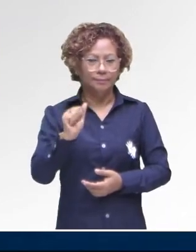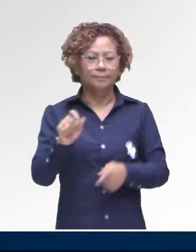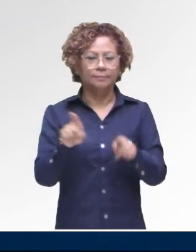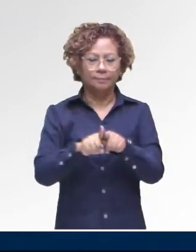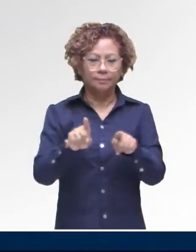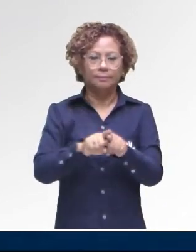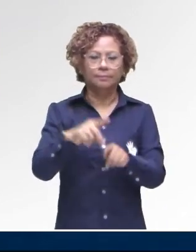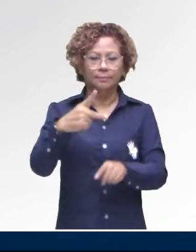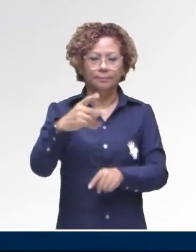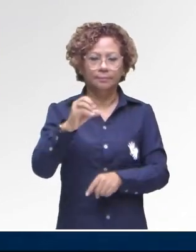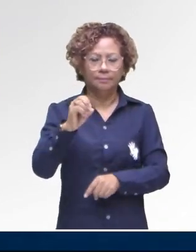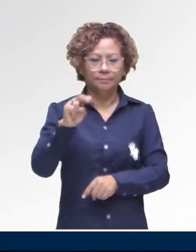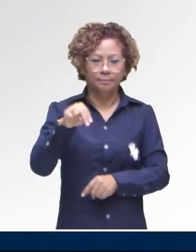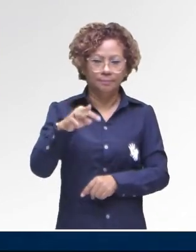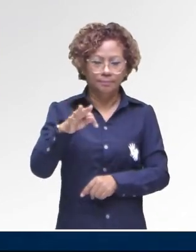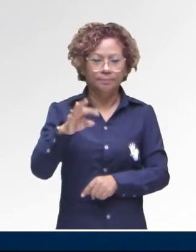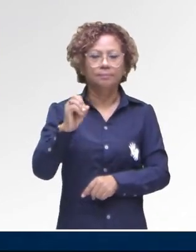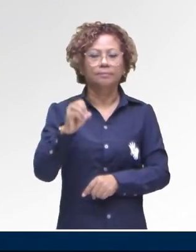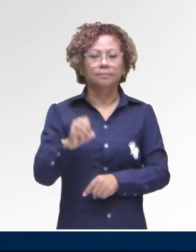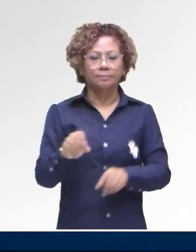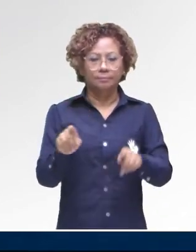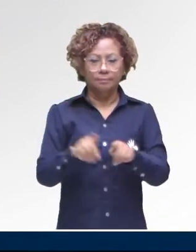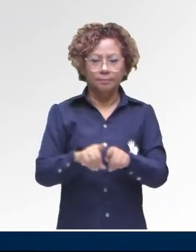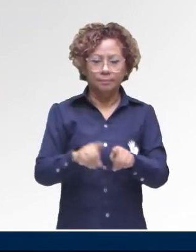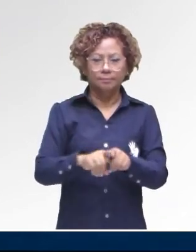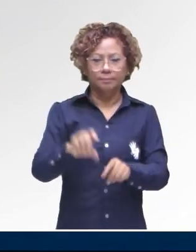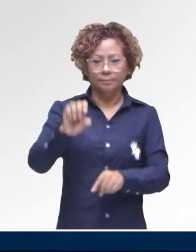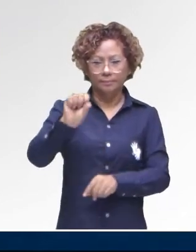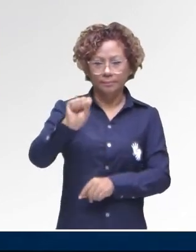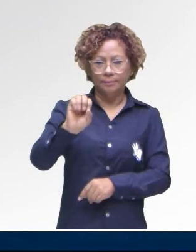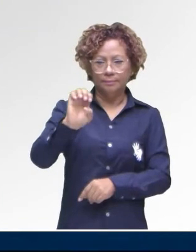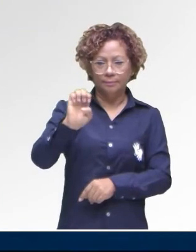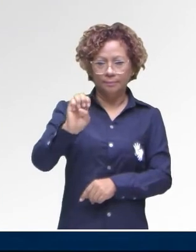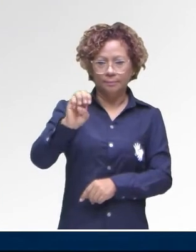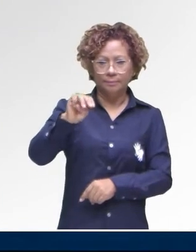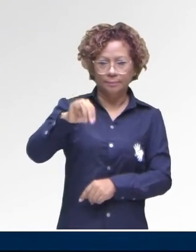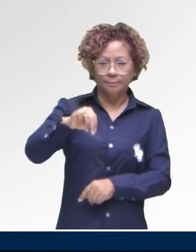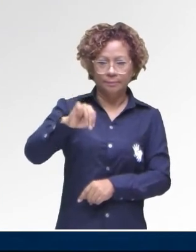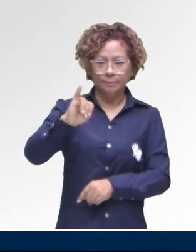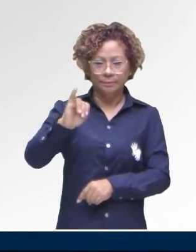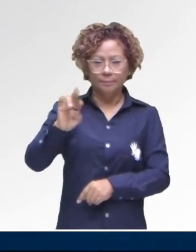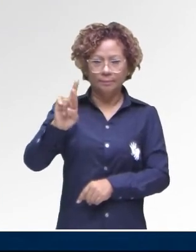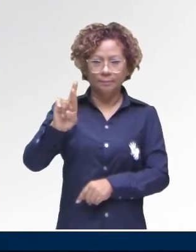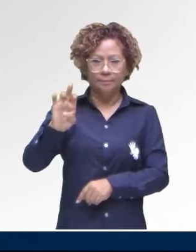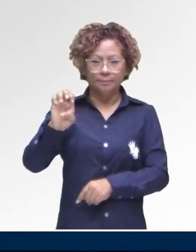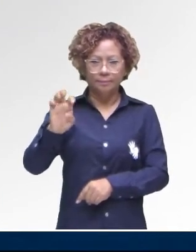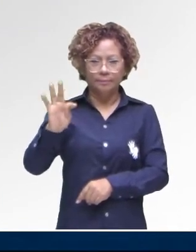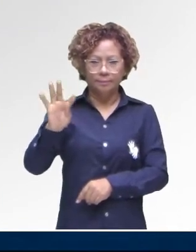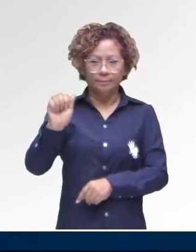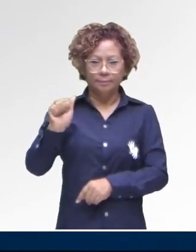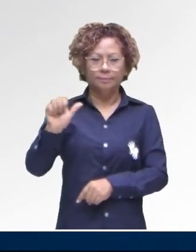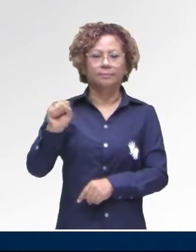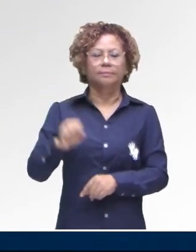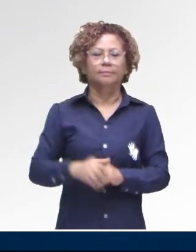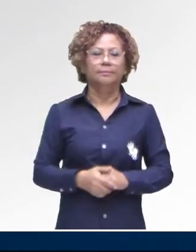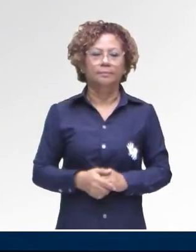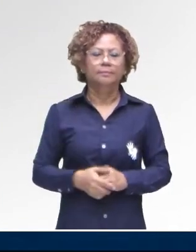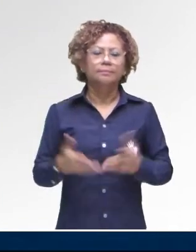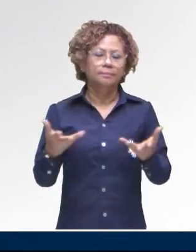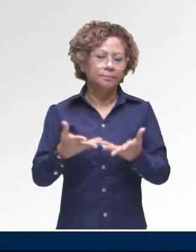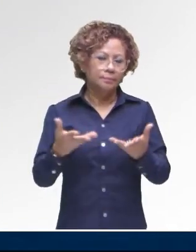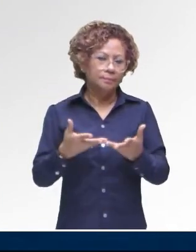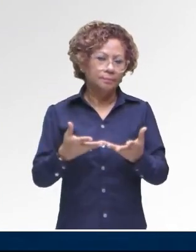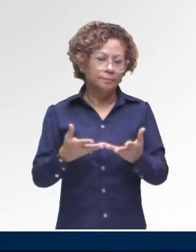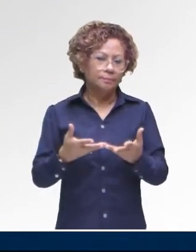de semirreta, né? Nós temos aqui agora. E se nós pegarmos esse ponto A e o ponto B